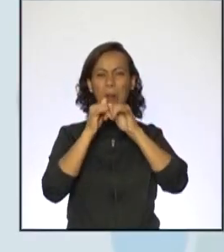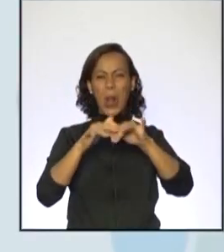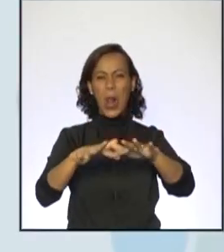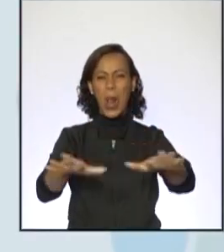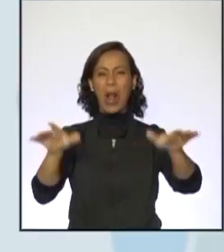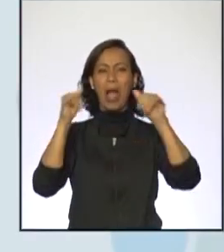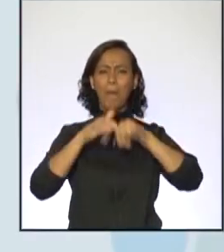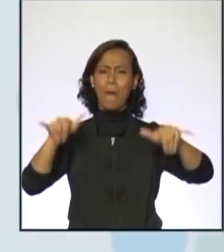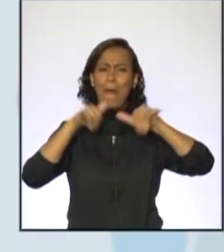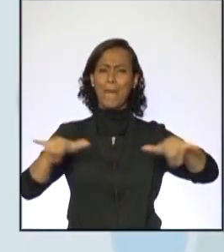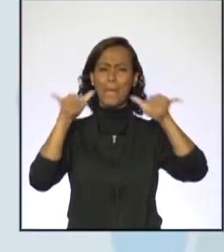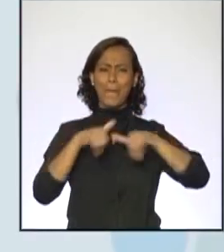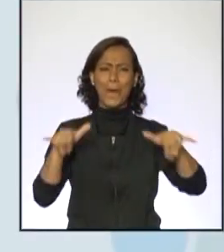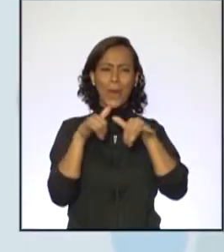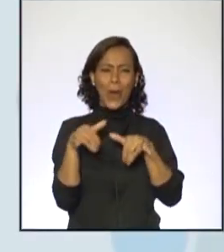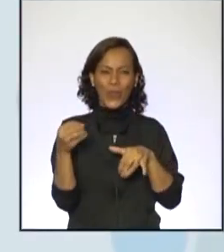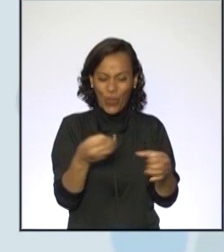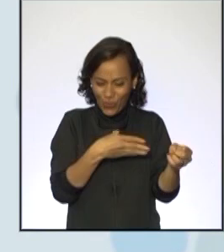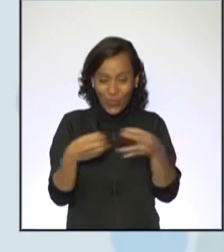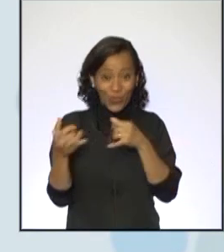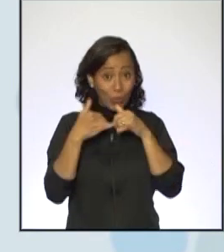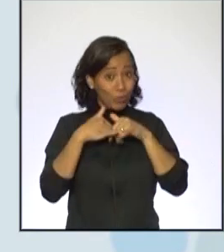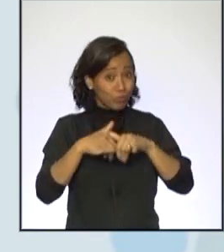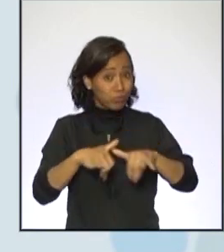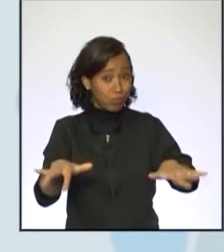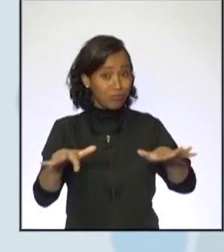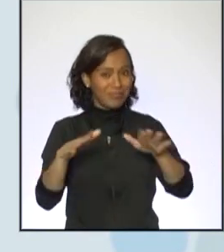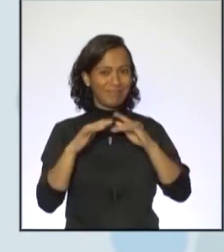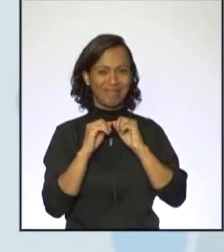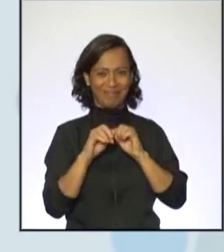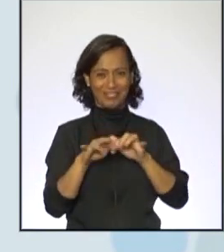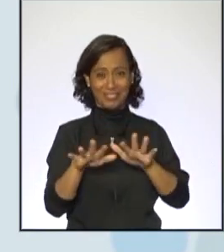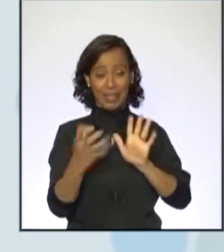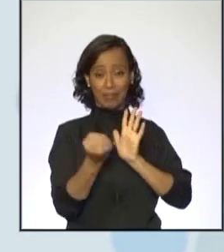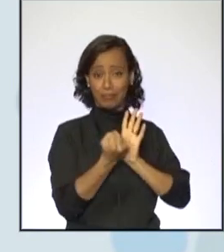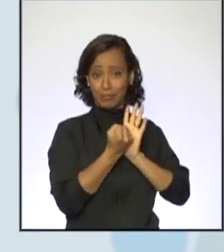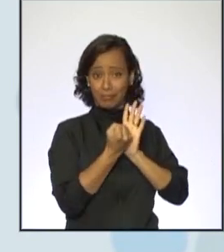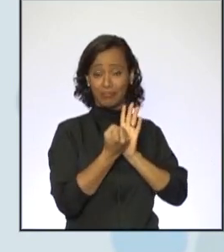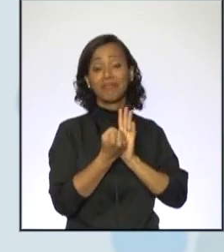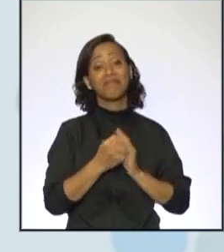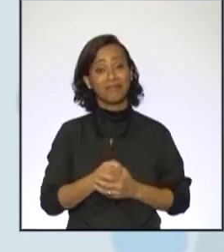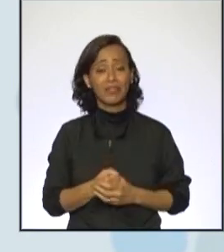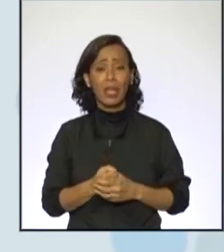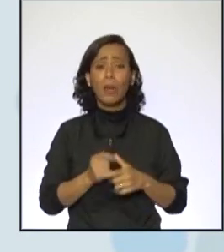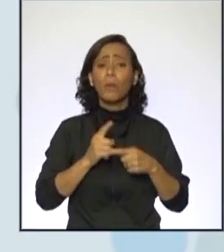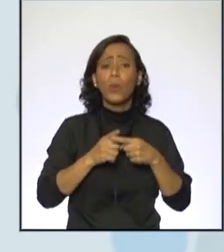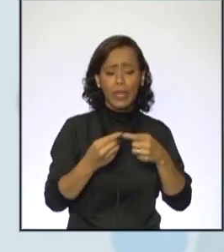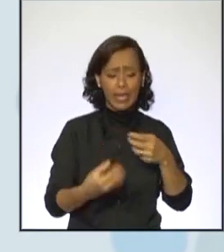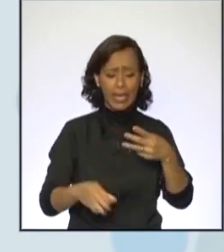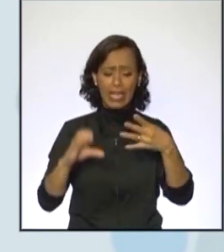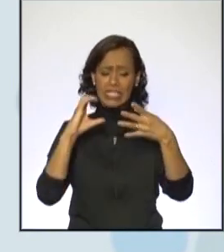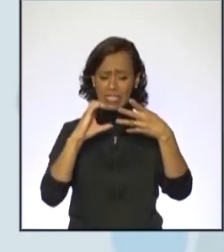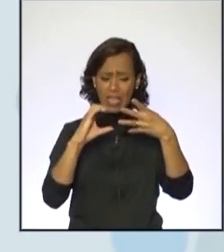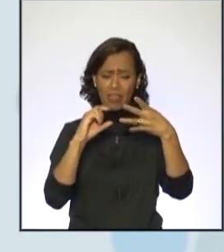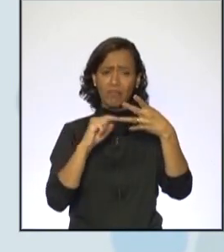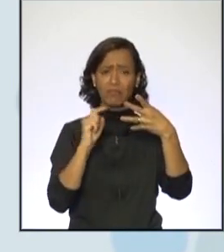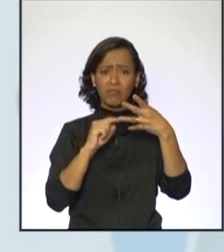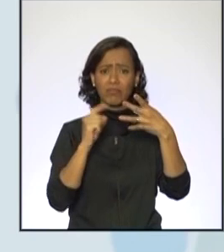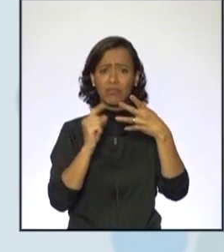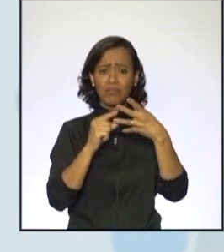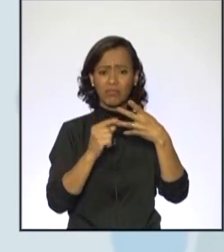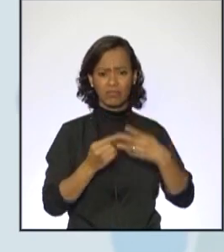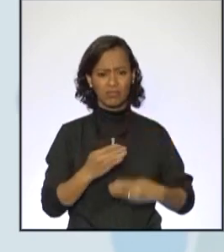a promoção de uma marca de fone de ouvido. O que acontece com a letra C? Incentivar o jovem a usar Bluetooth